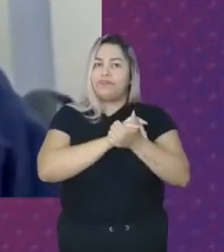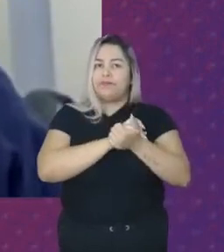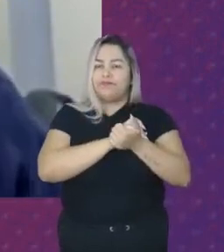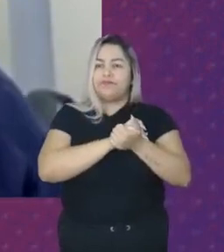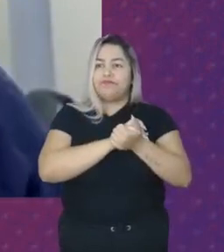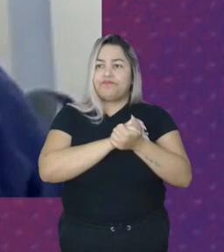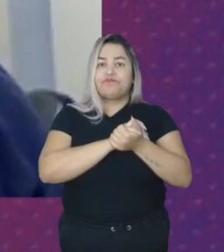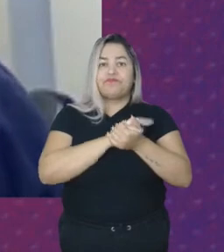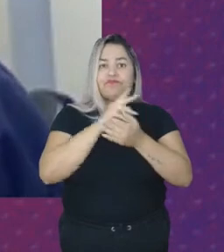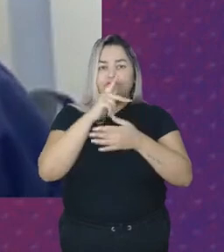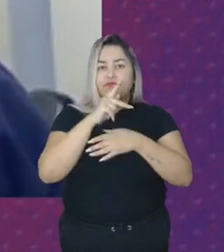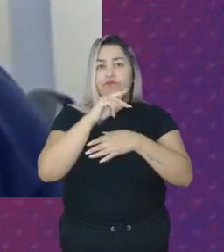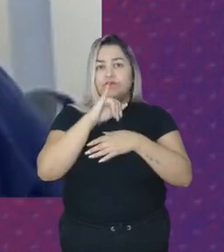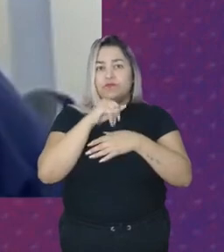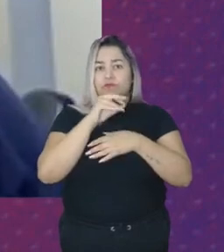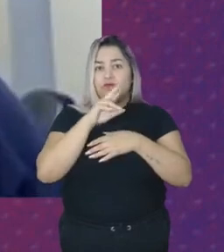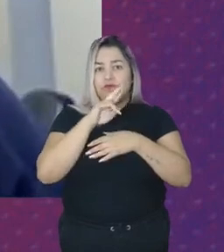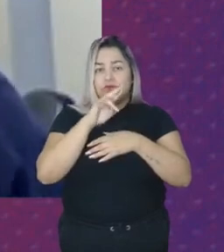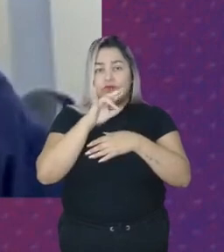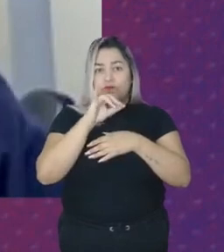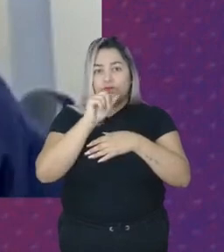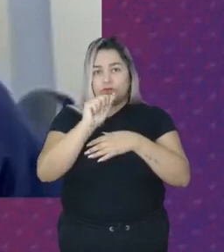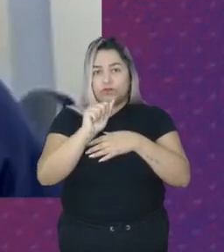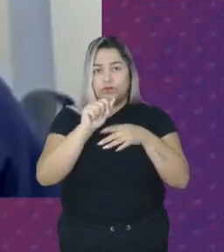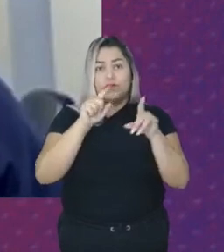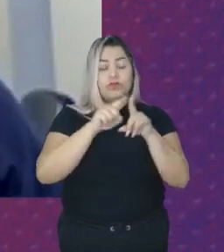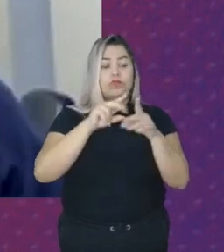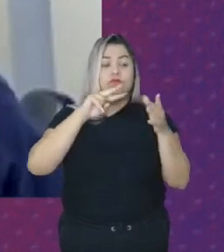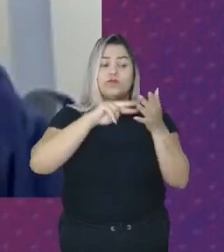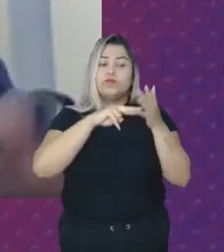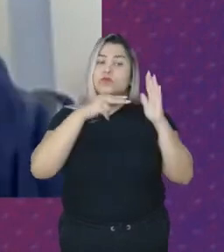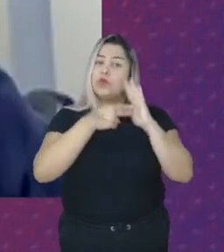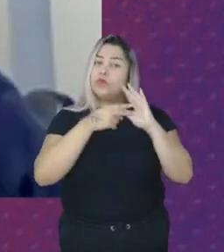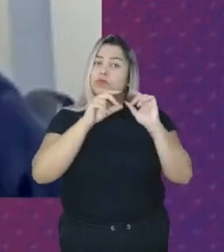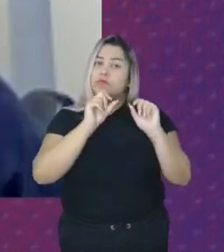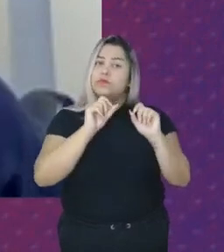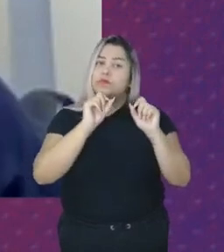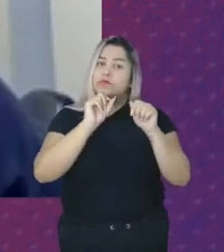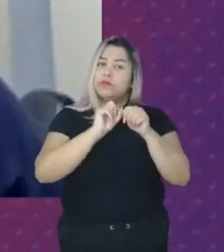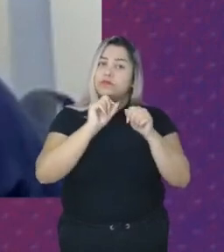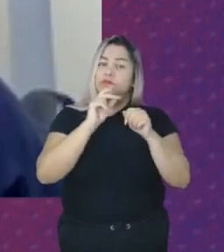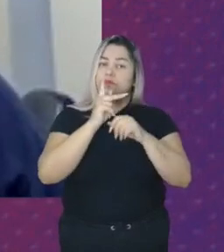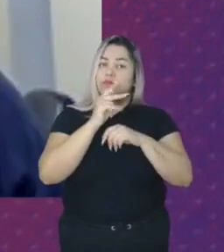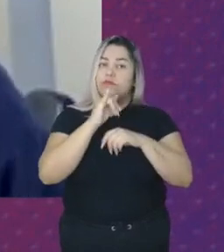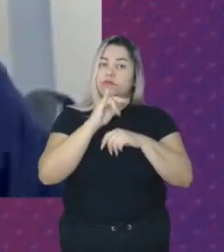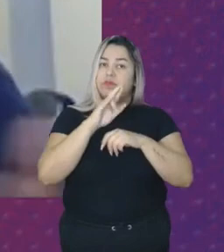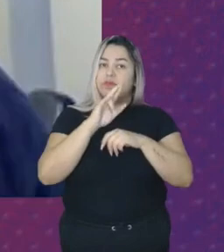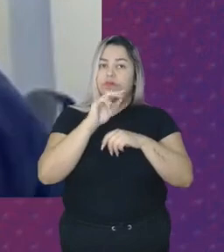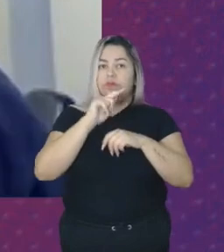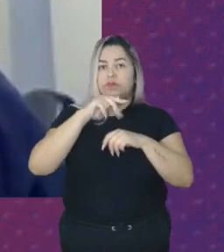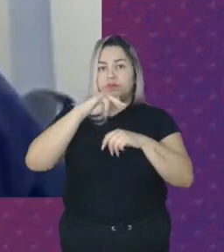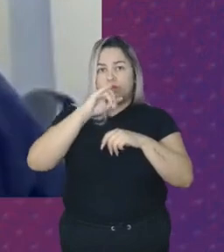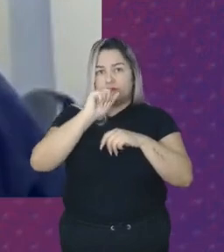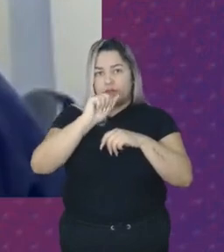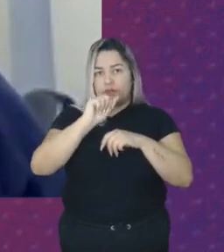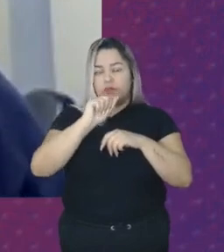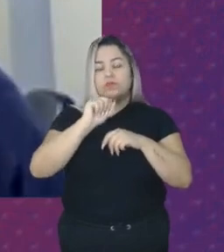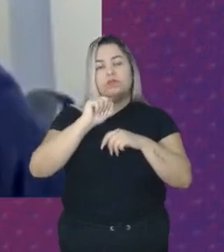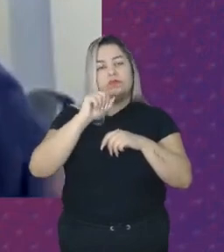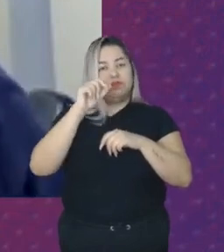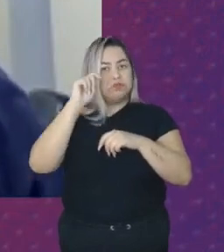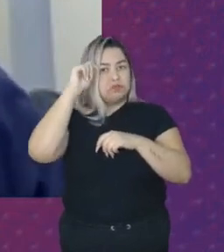lógica pejorativa, com o sentido mesmo de produzir hierarquias. Esse é o sistema